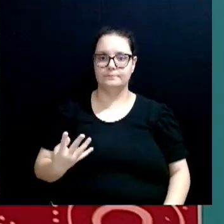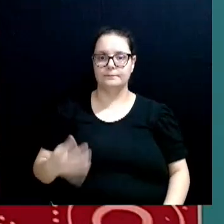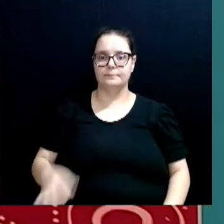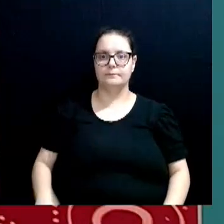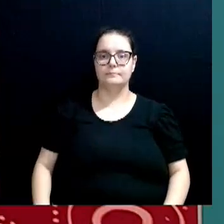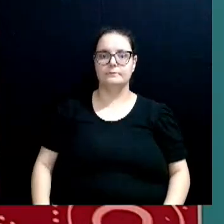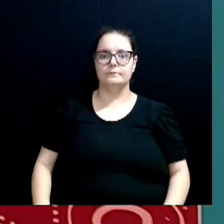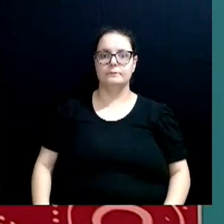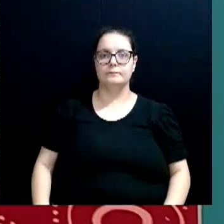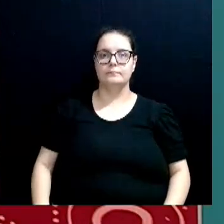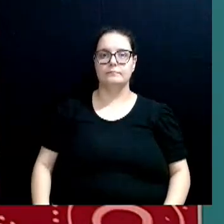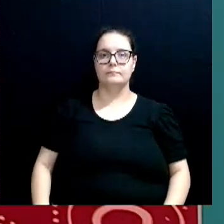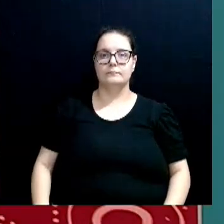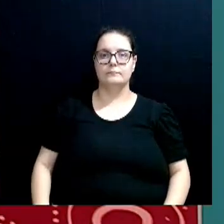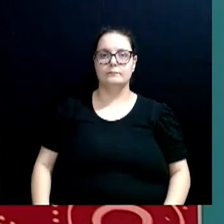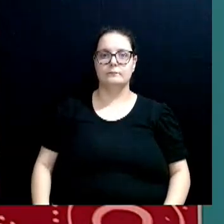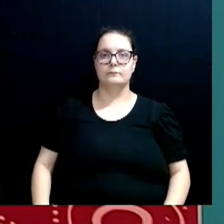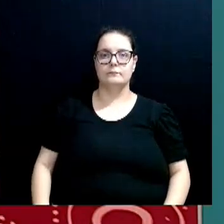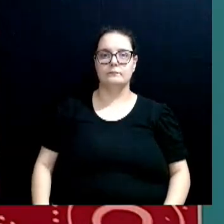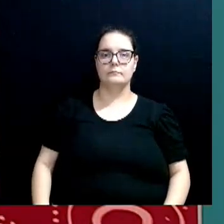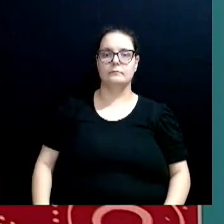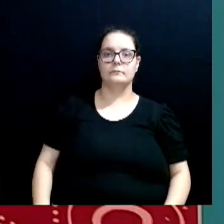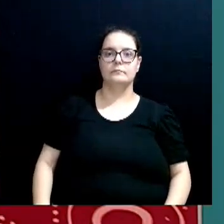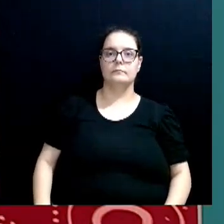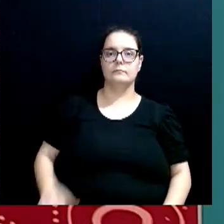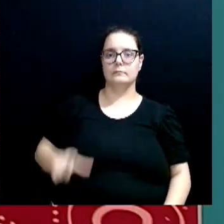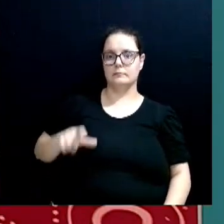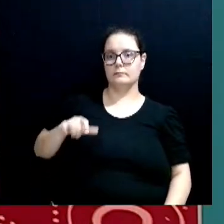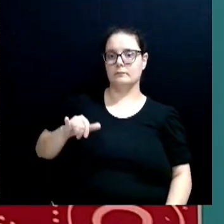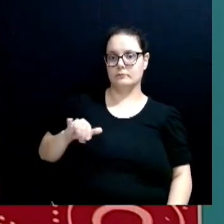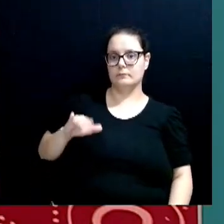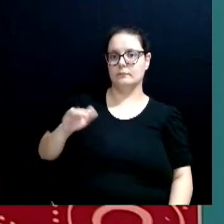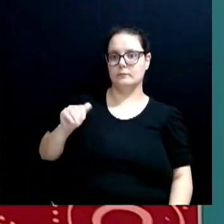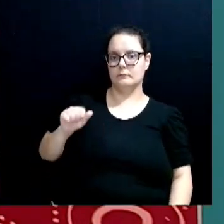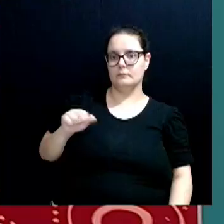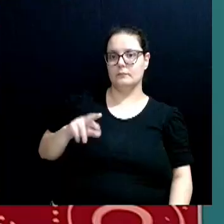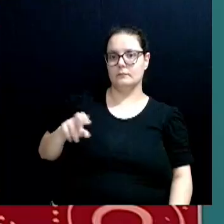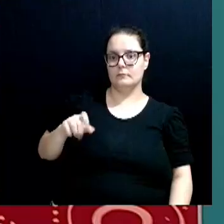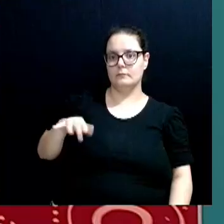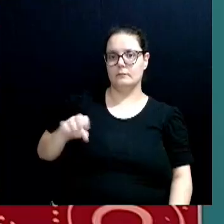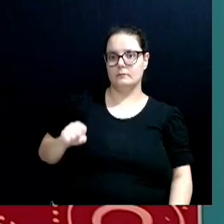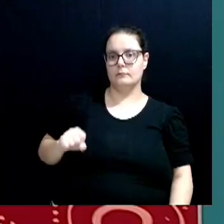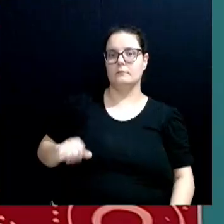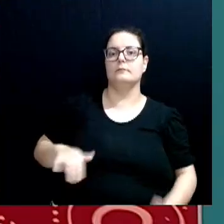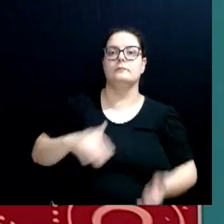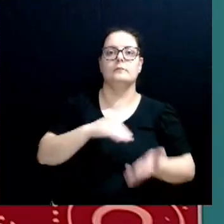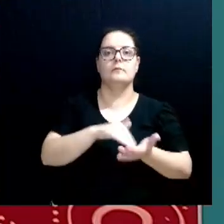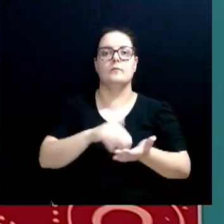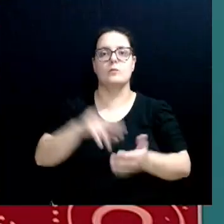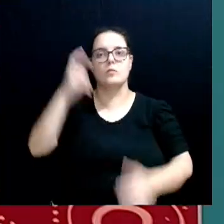Aí o Ney Carrasco, que à época era o secretário de Cultura, falou: